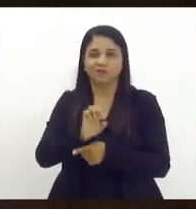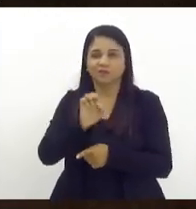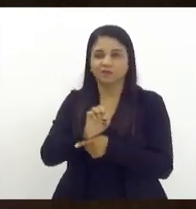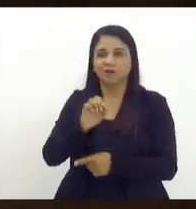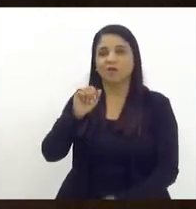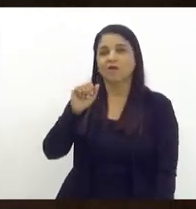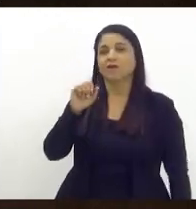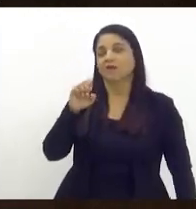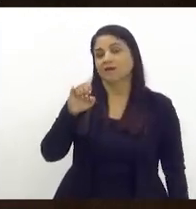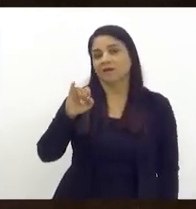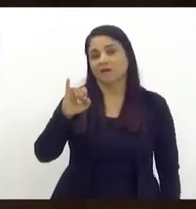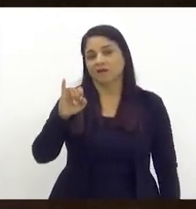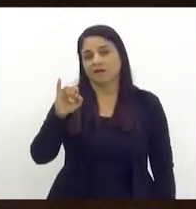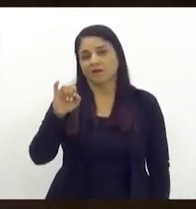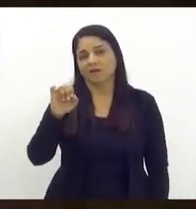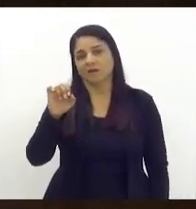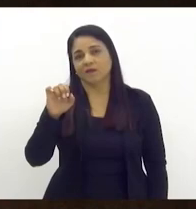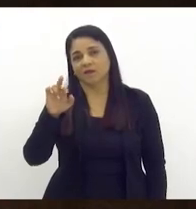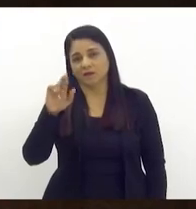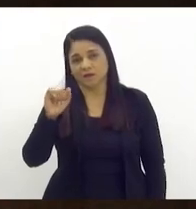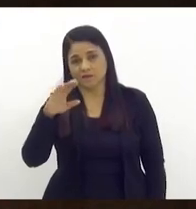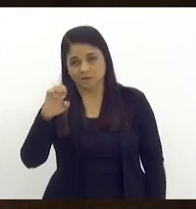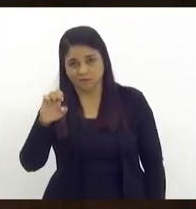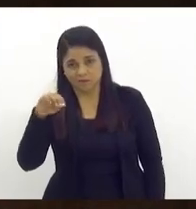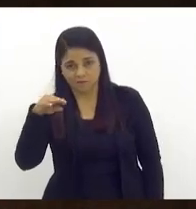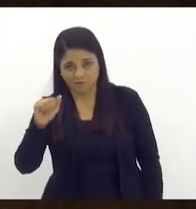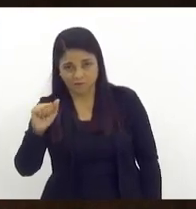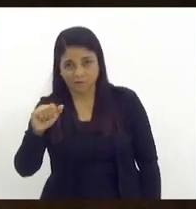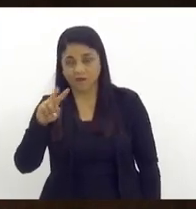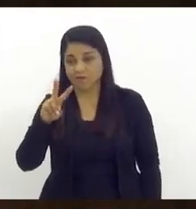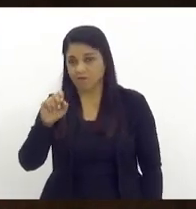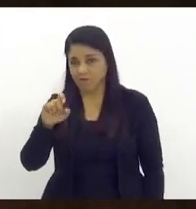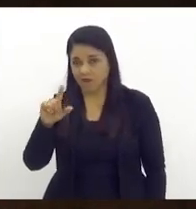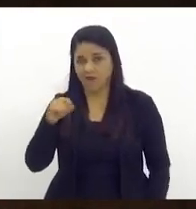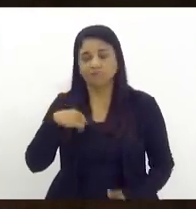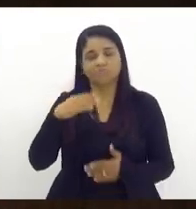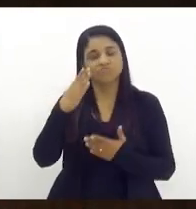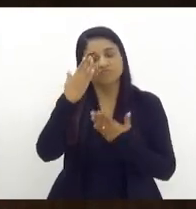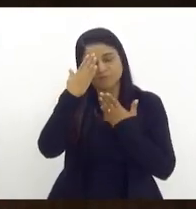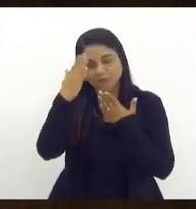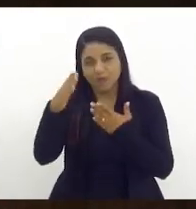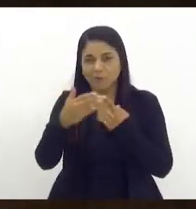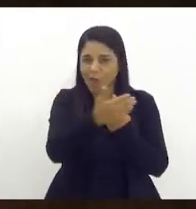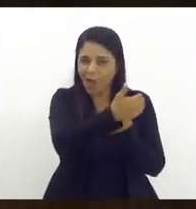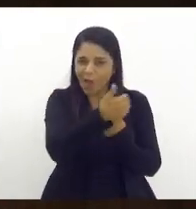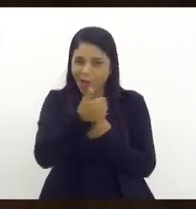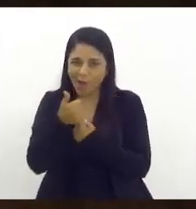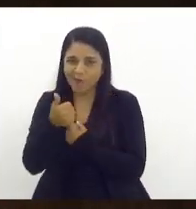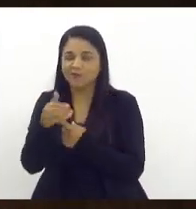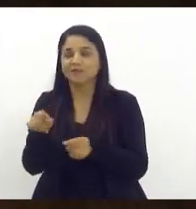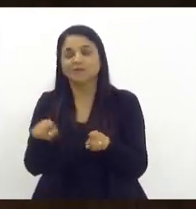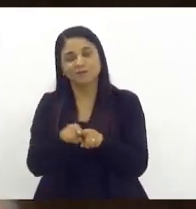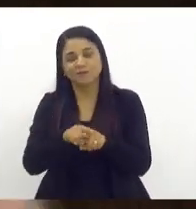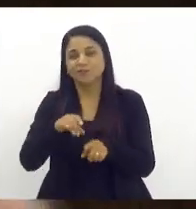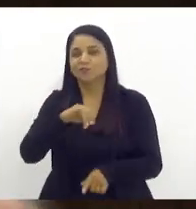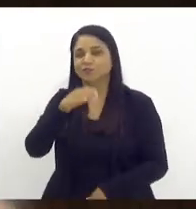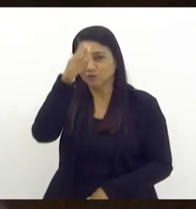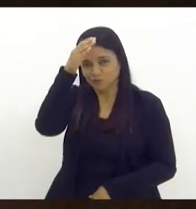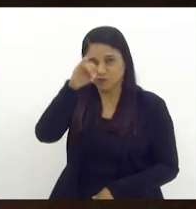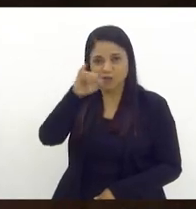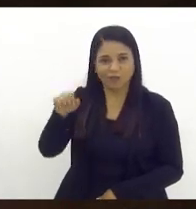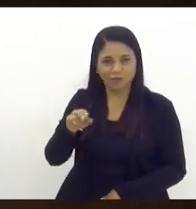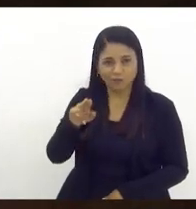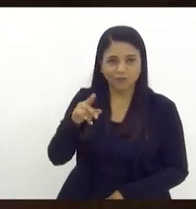Vale, pela sua calorosa acolhida. E, tia Ju, claro que você também vai fazer esse convite e a deputada